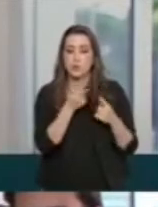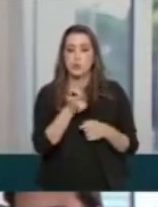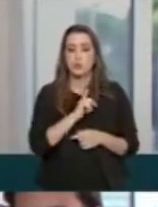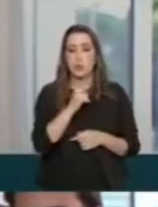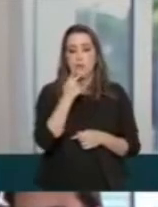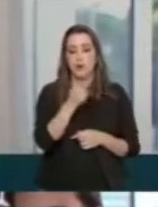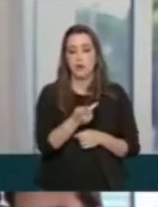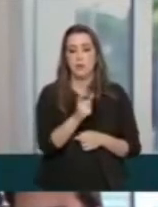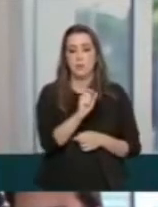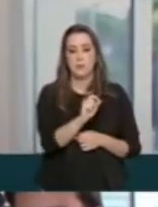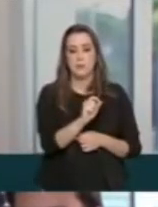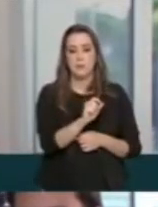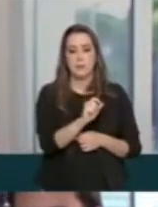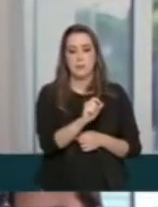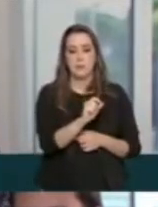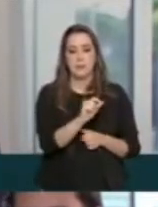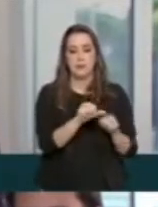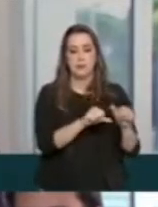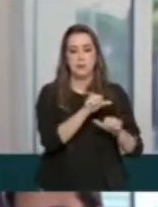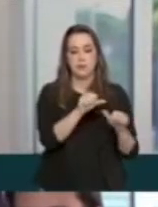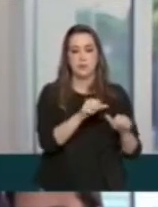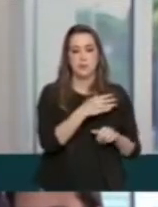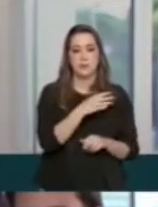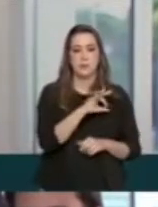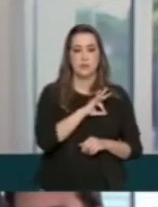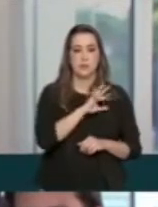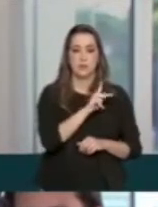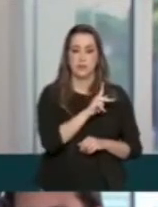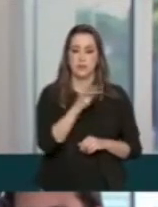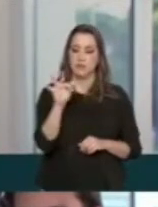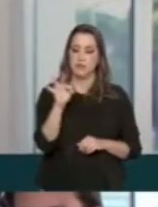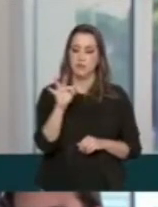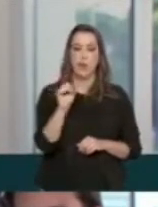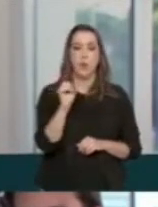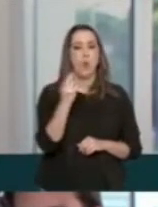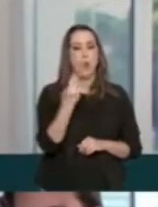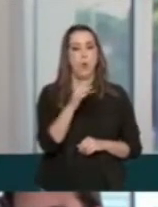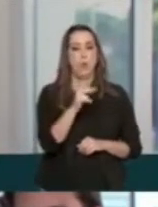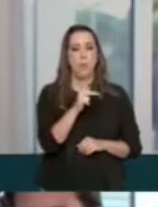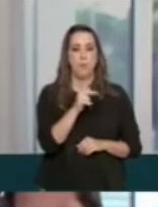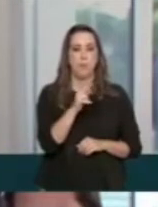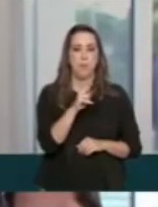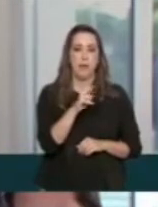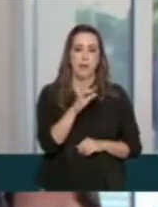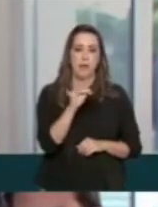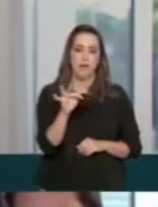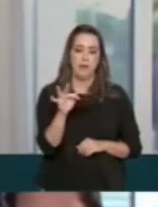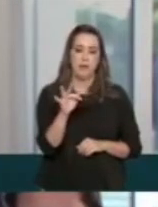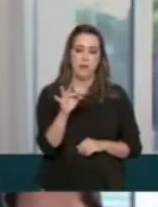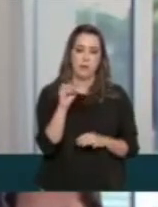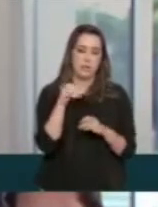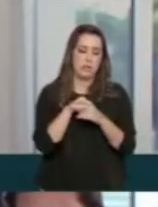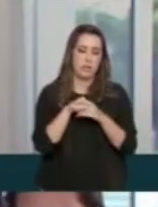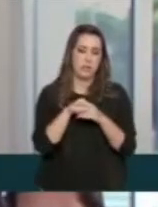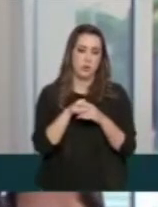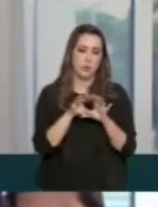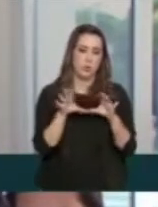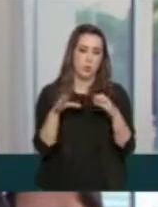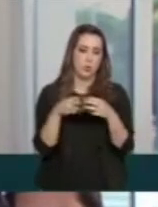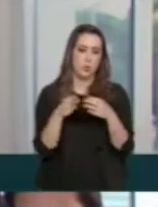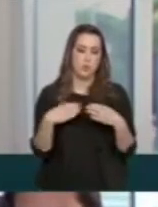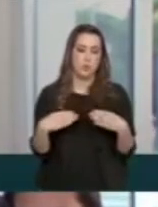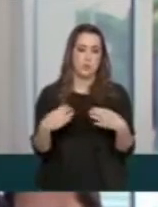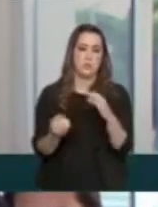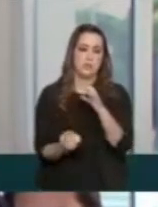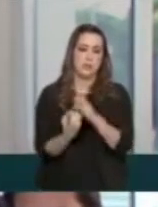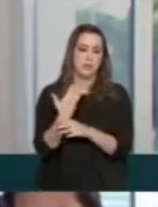relação à transferência da Polícia Federal e da Polícia Rodoviária Federal, por exemplo, para essa nova pasta,